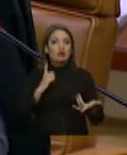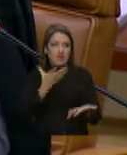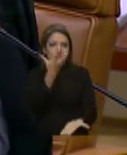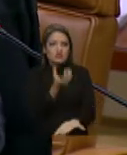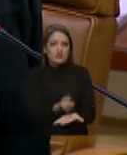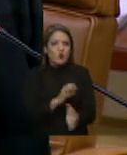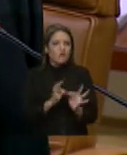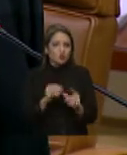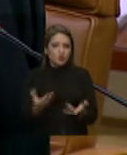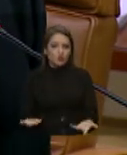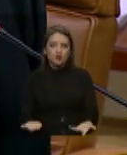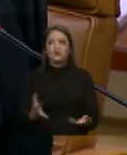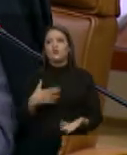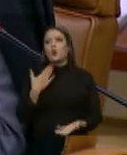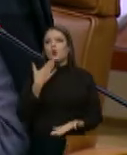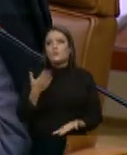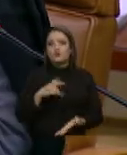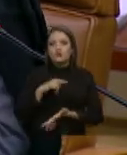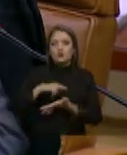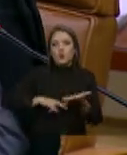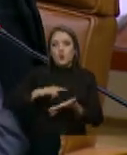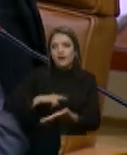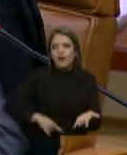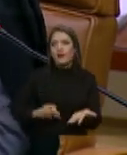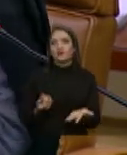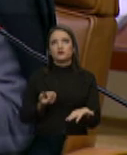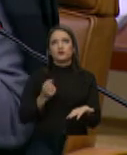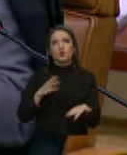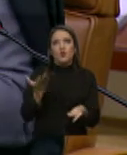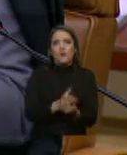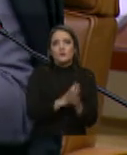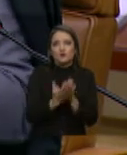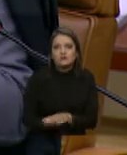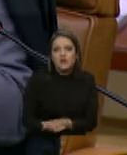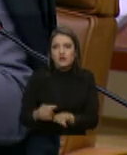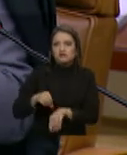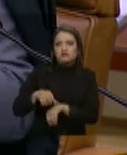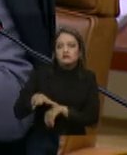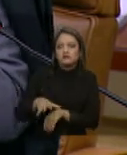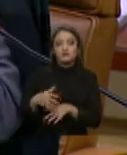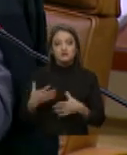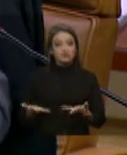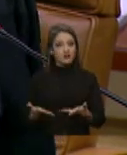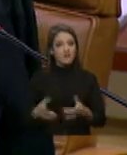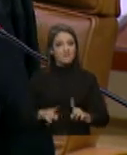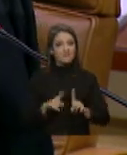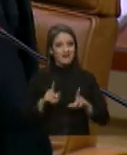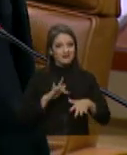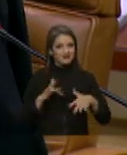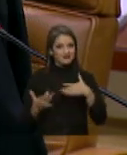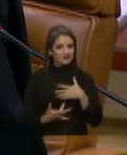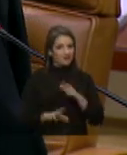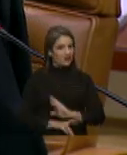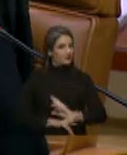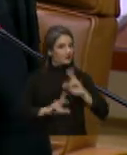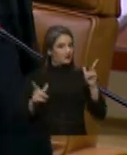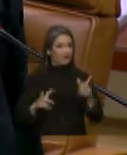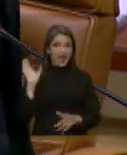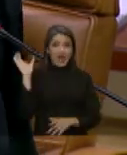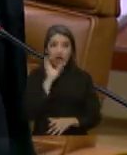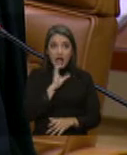de um documento ou compartilhamento de processos aqui não aqui a celeridade é muito